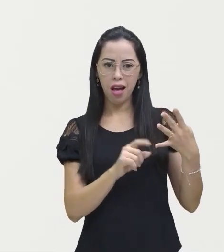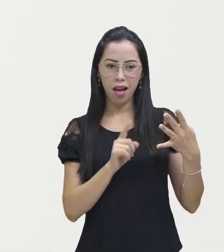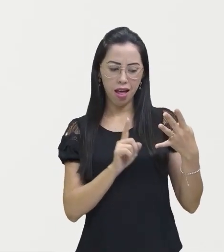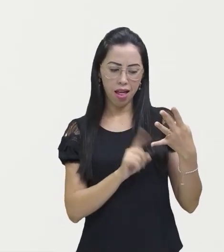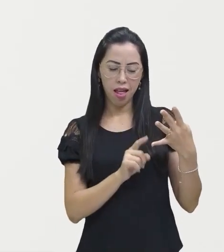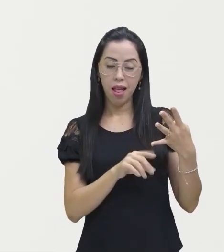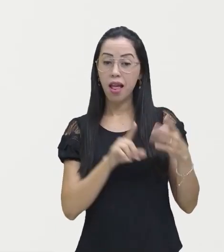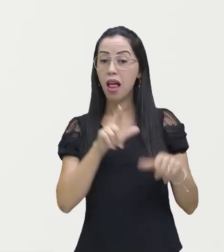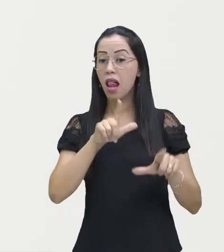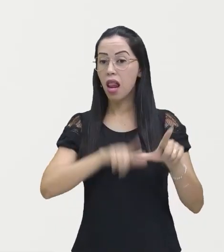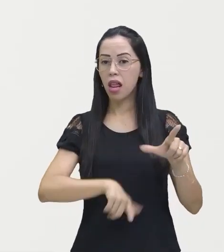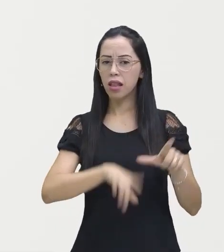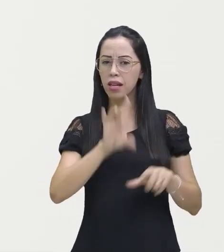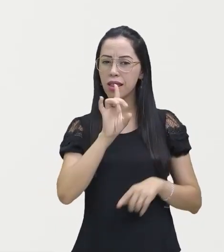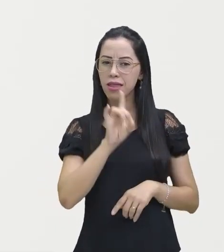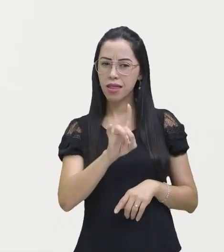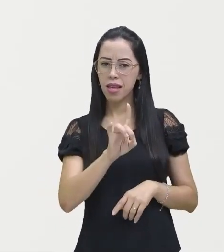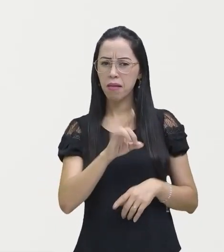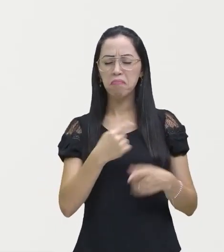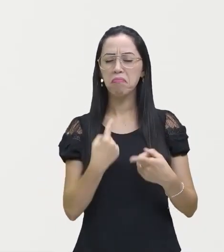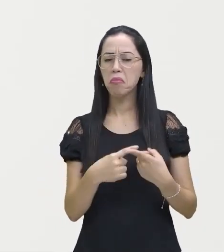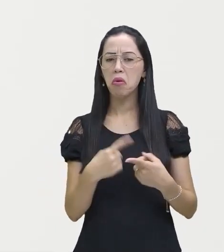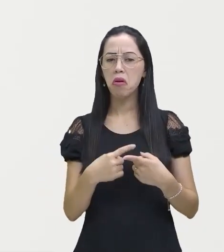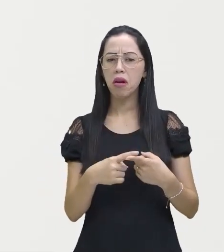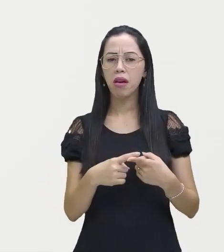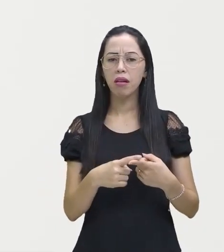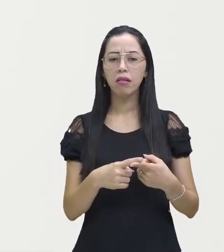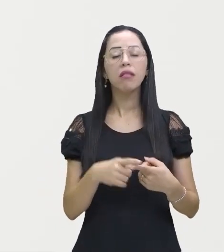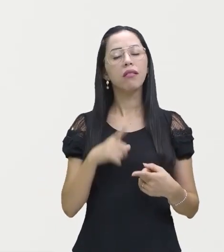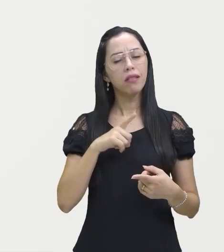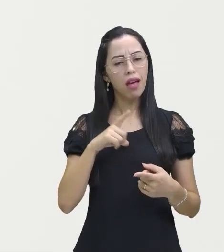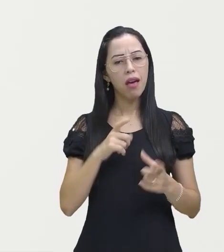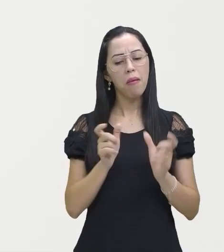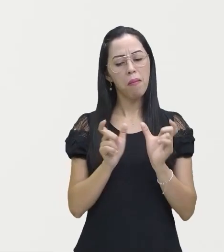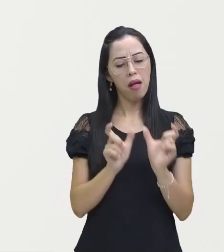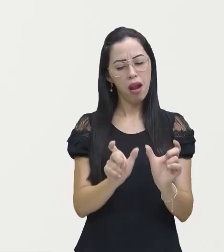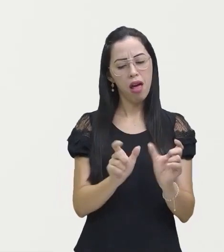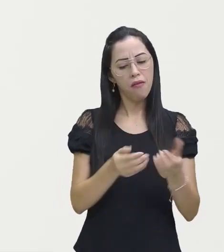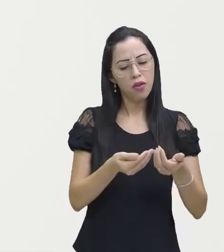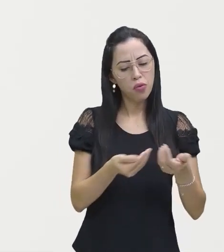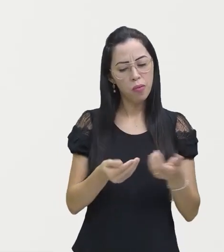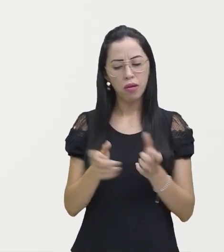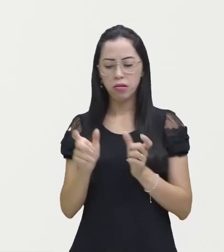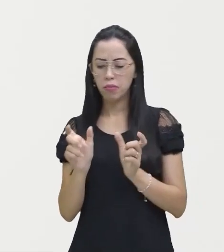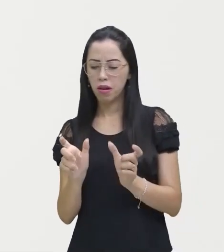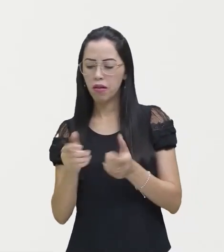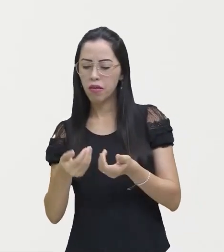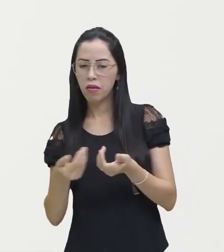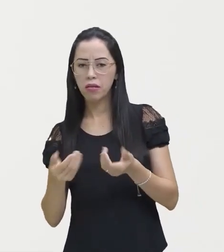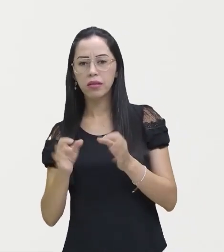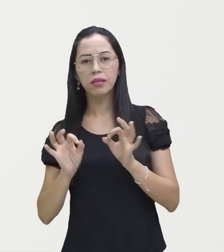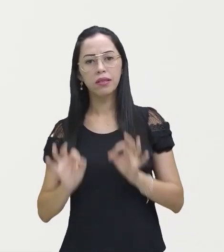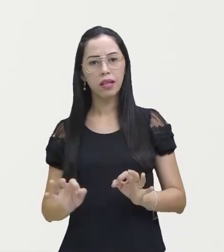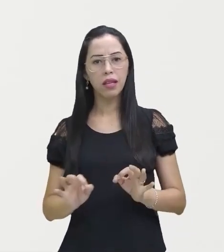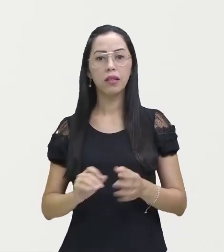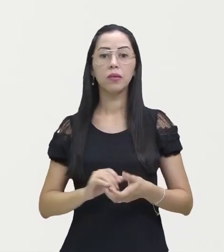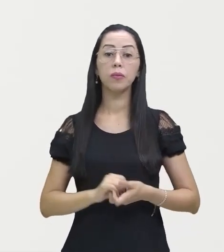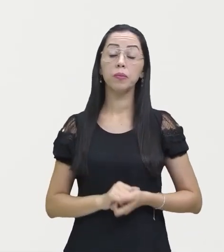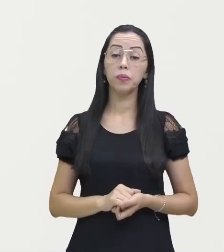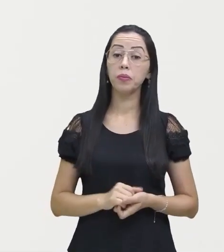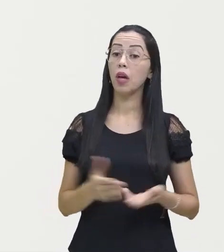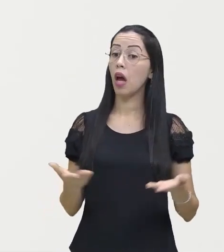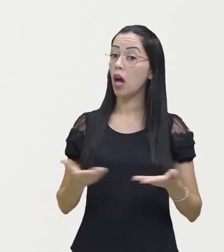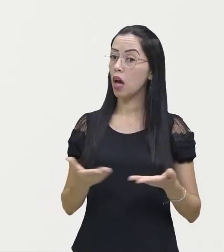D. Por quê, professora? Porque tem os espaços entre as palavras. Observe o trecho